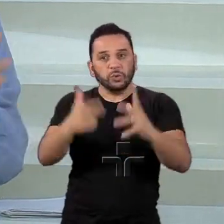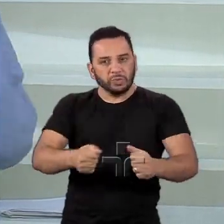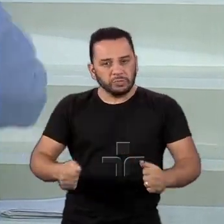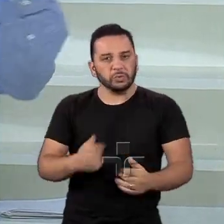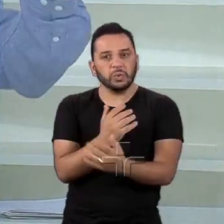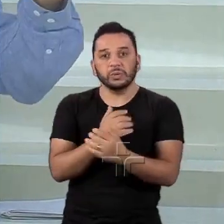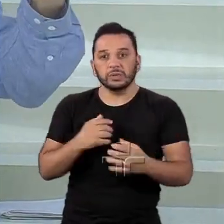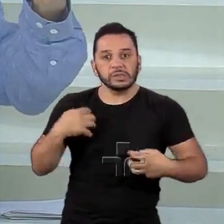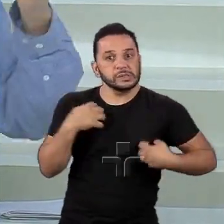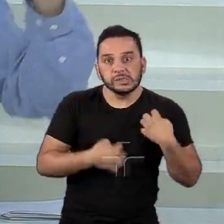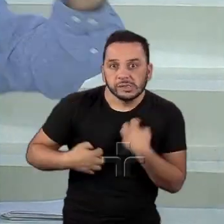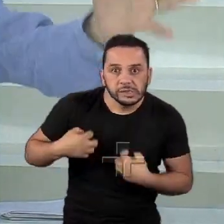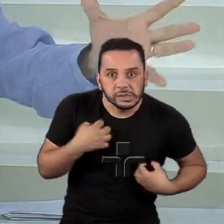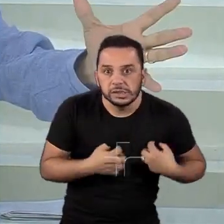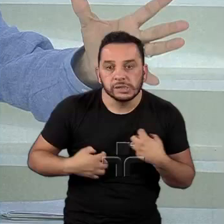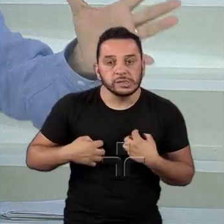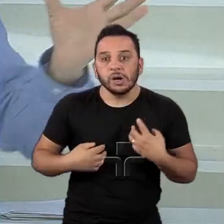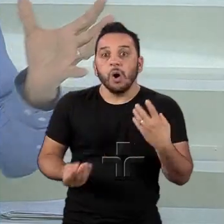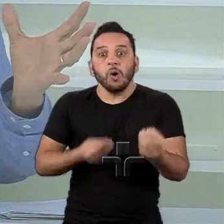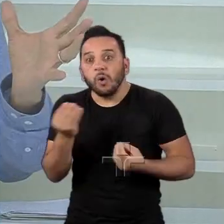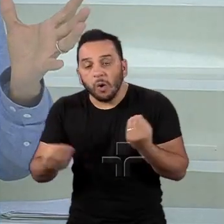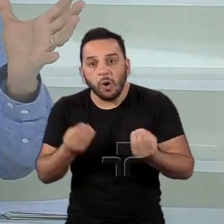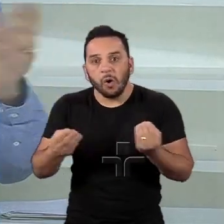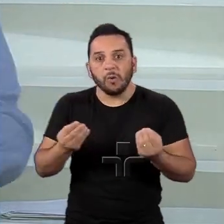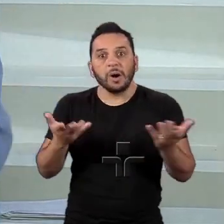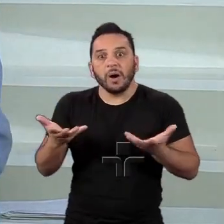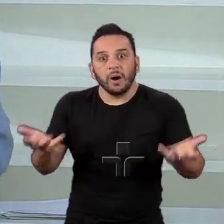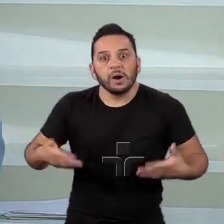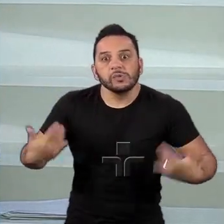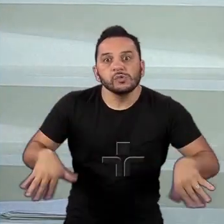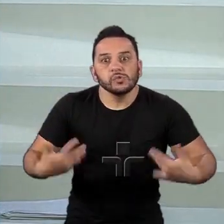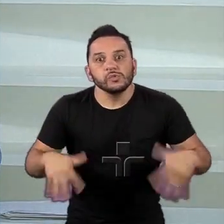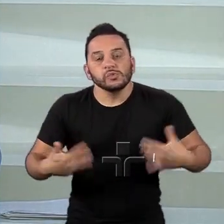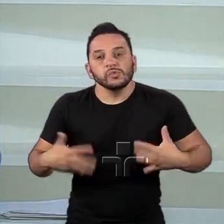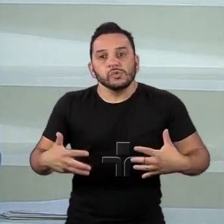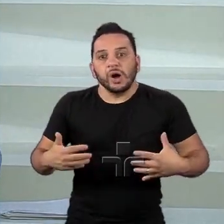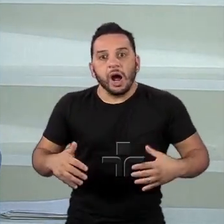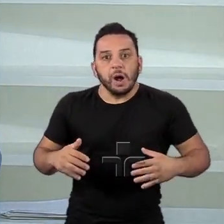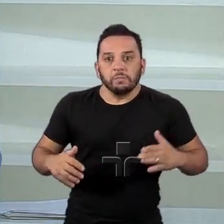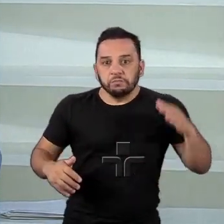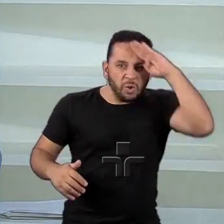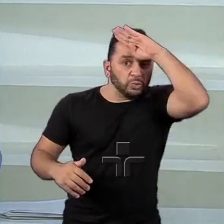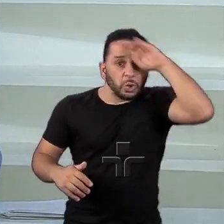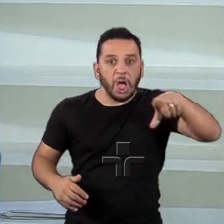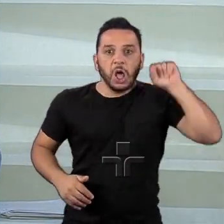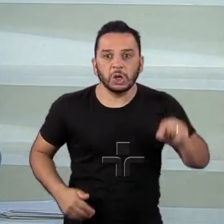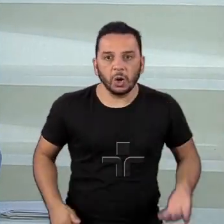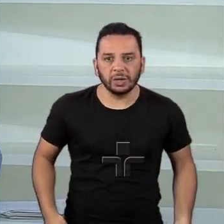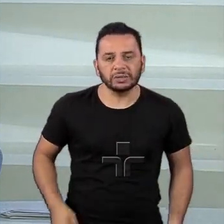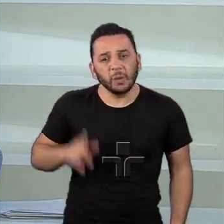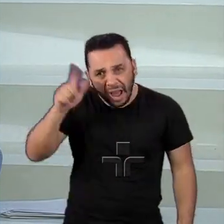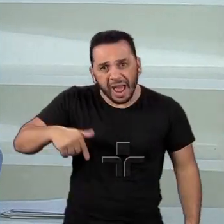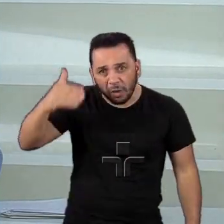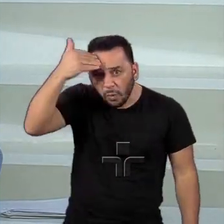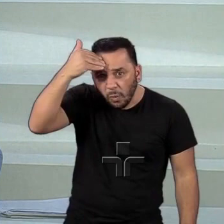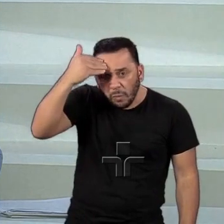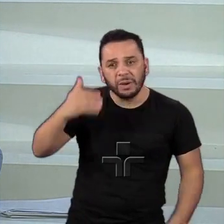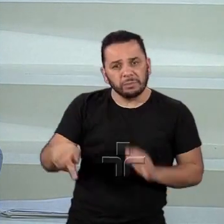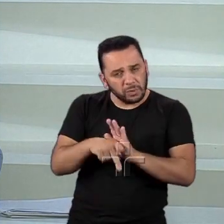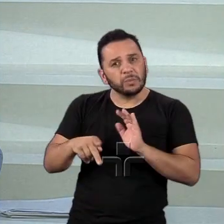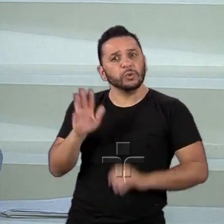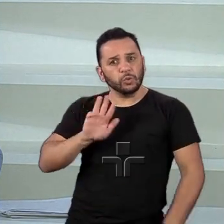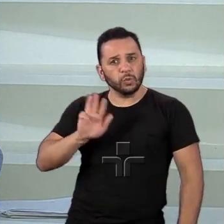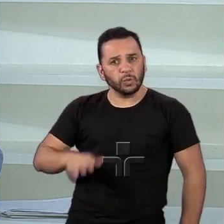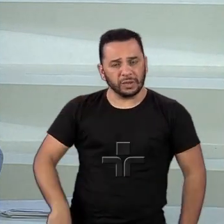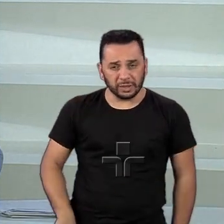um ambiente de tentar salvar, de pegar qualquer boia que apareça. Segundo, é resultado de 12 anos